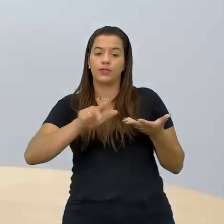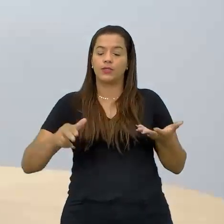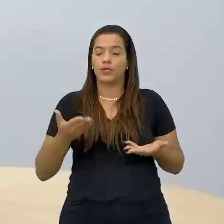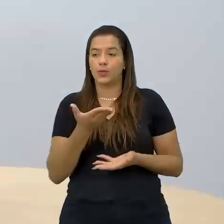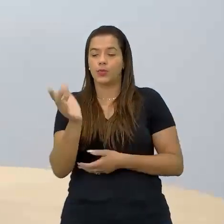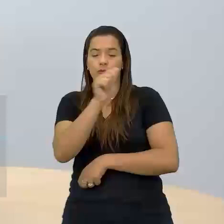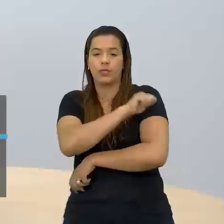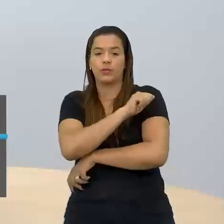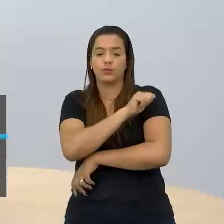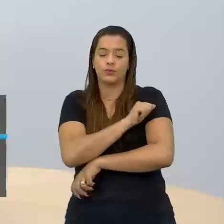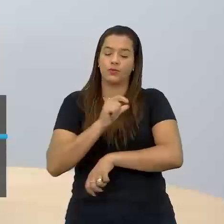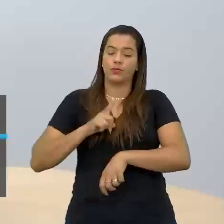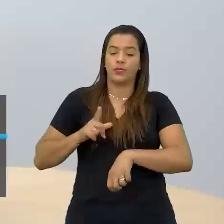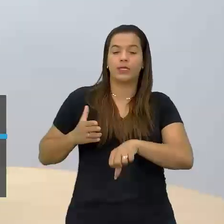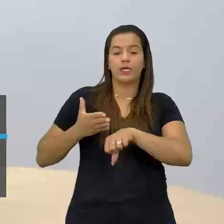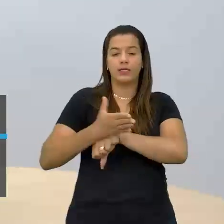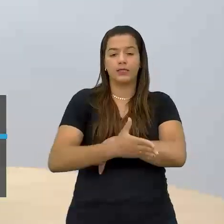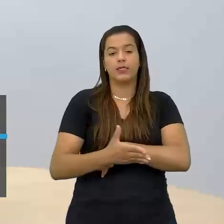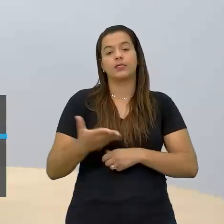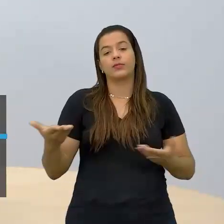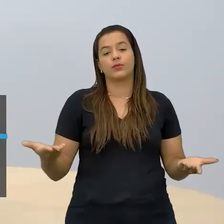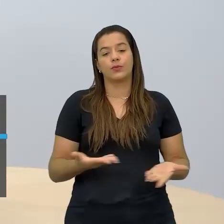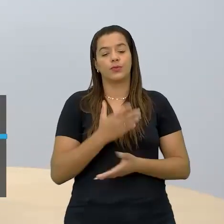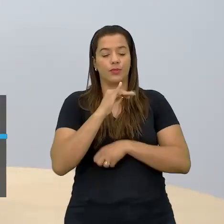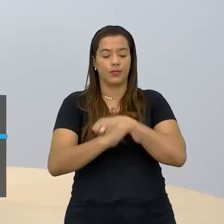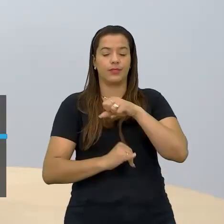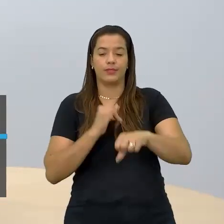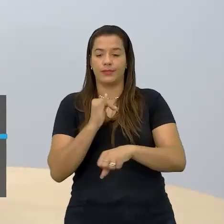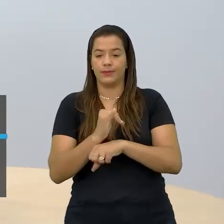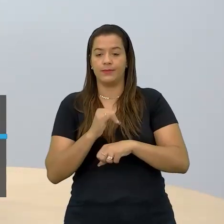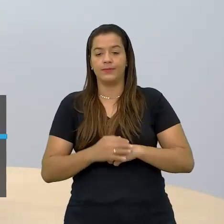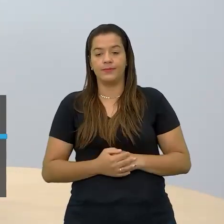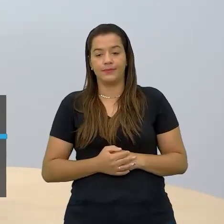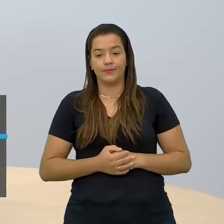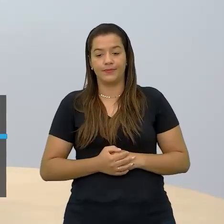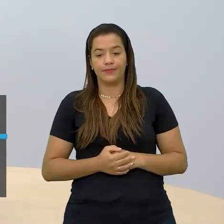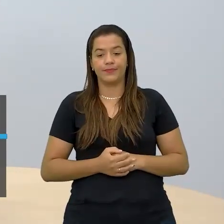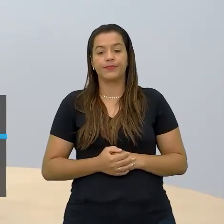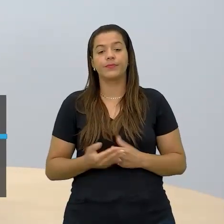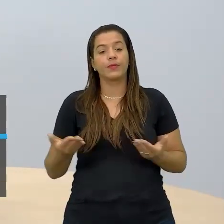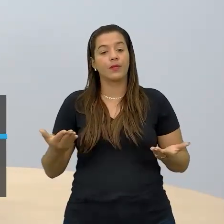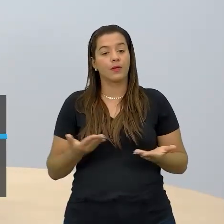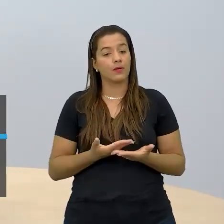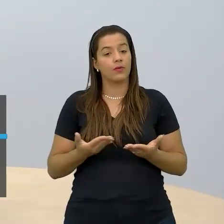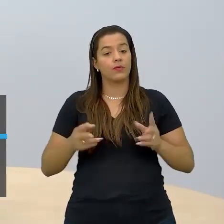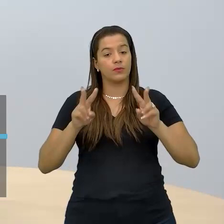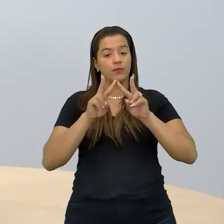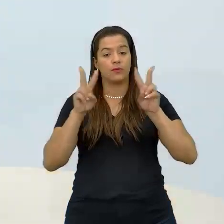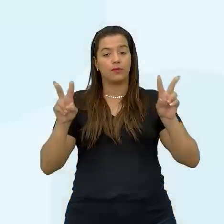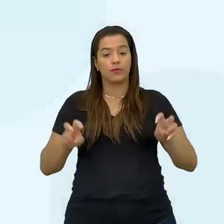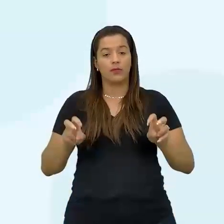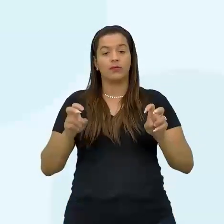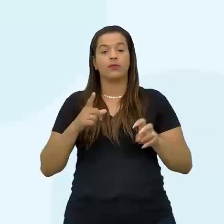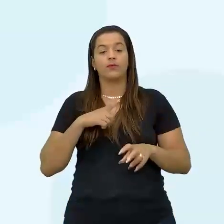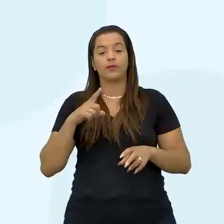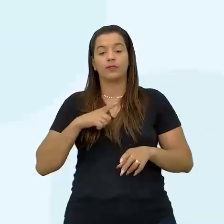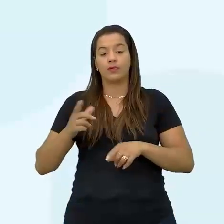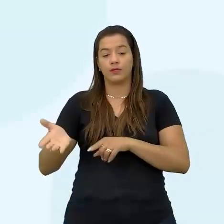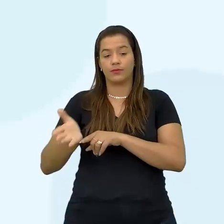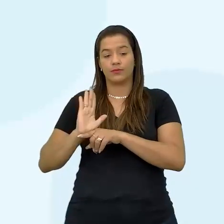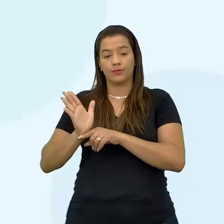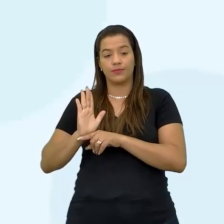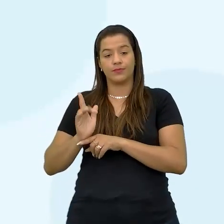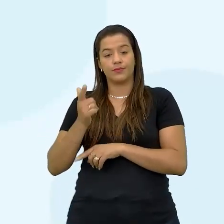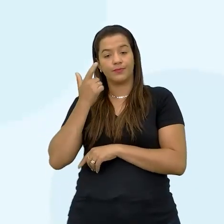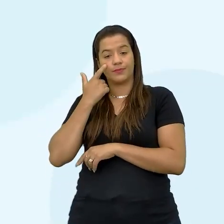acesso hoje com o universo digital. Tudo bem? Então, para fechar esse tema, nós gostaríamos de trazer o vídeo do Mário